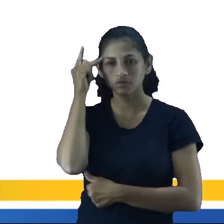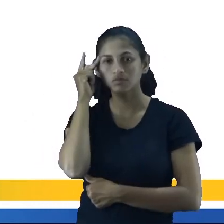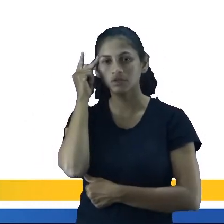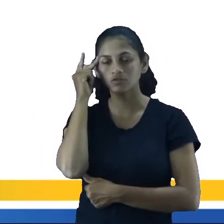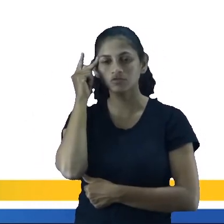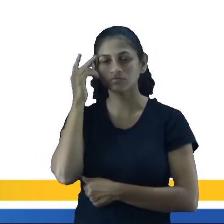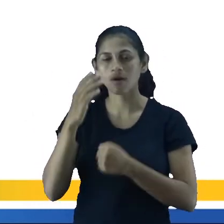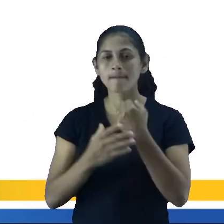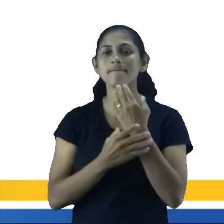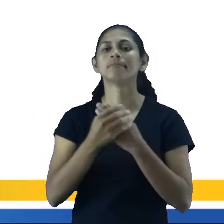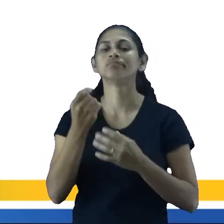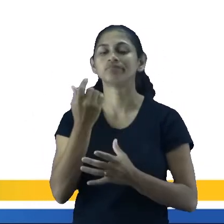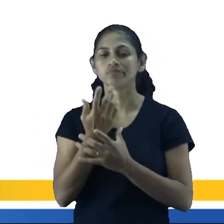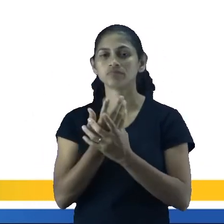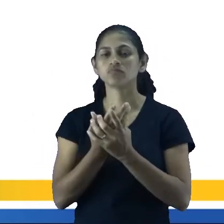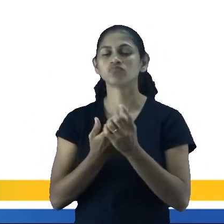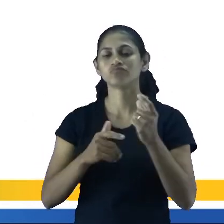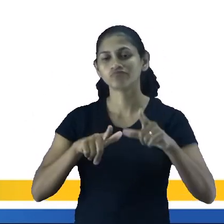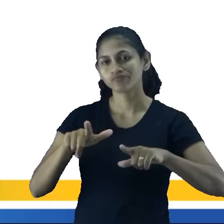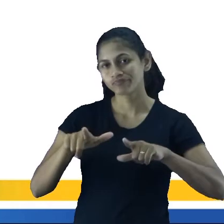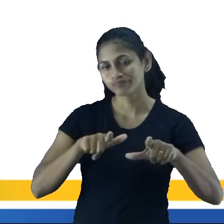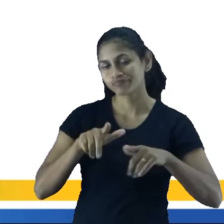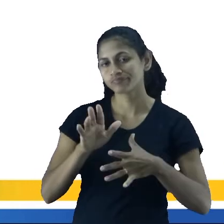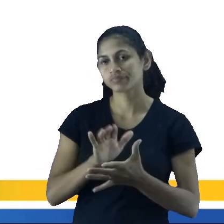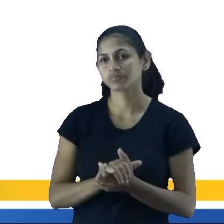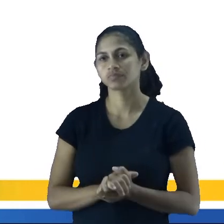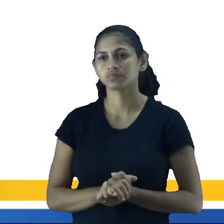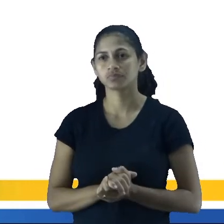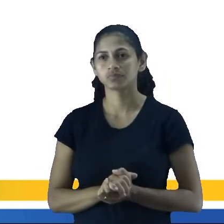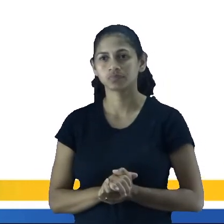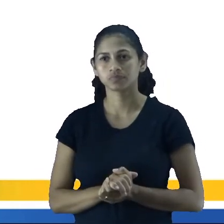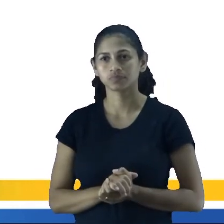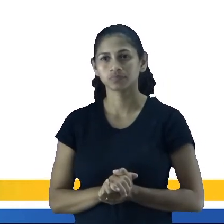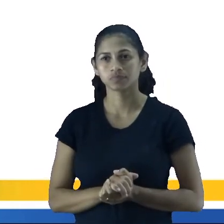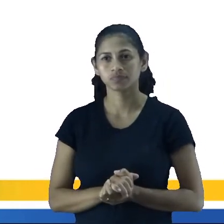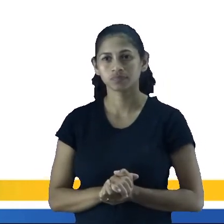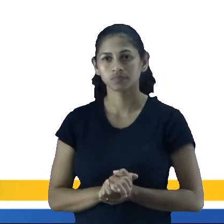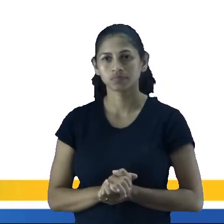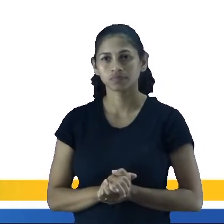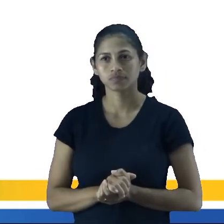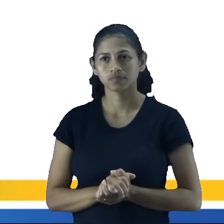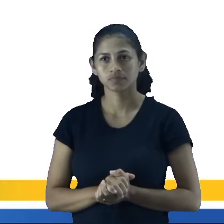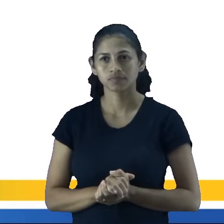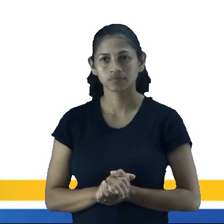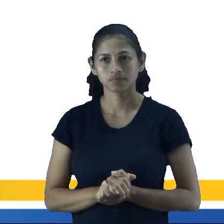a gente vê essa mecanização aí no campo.